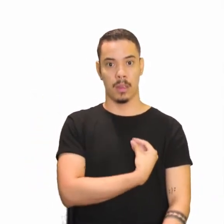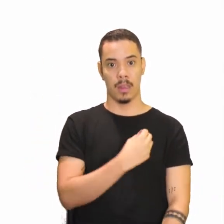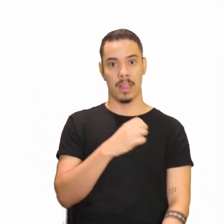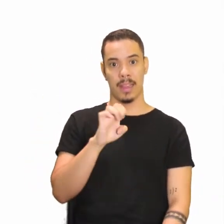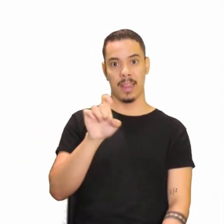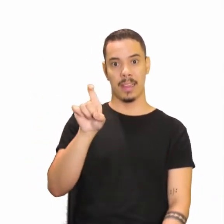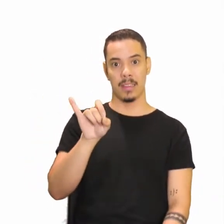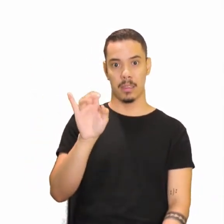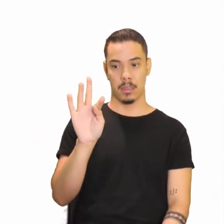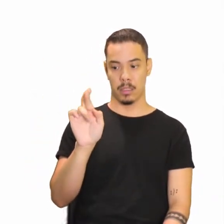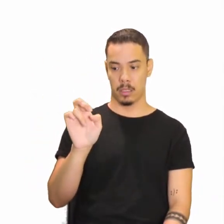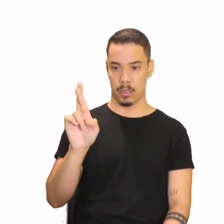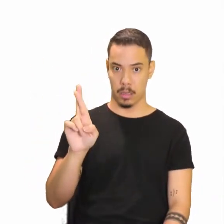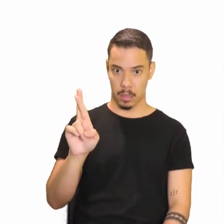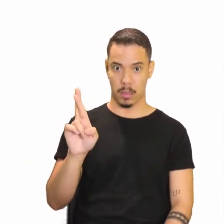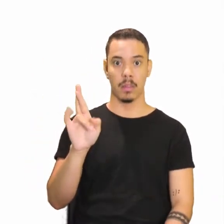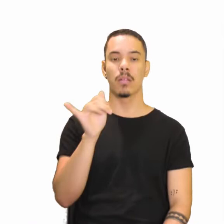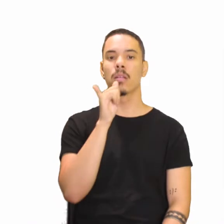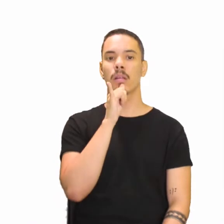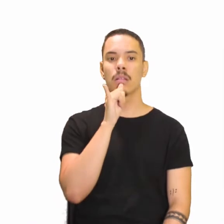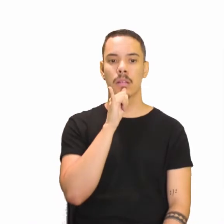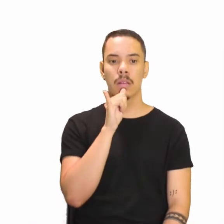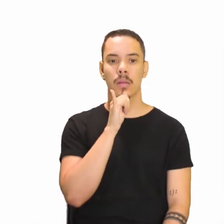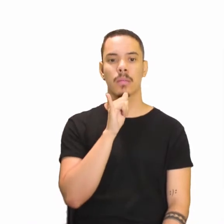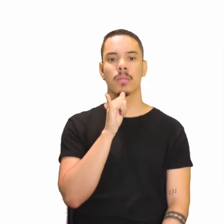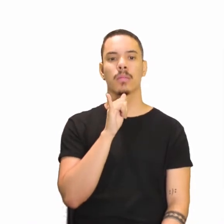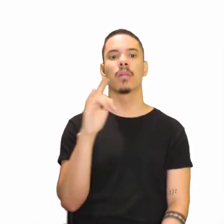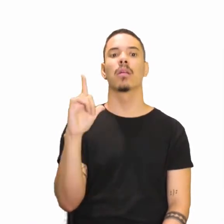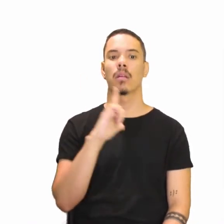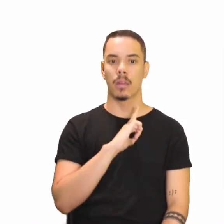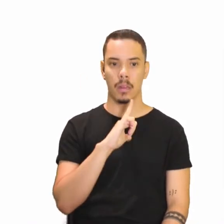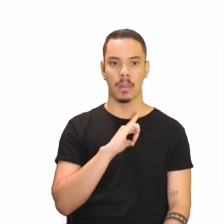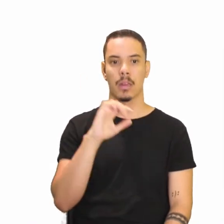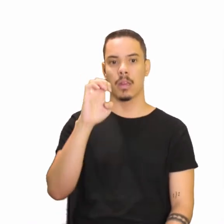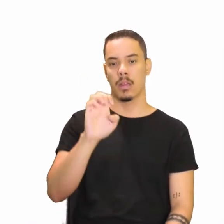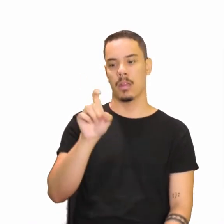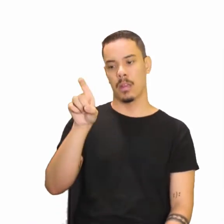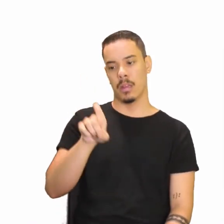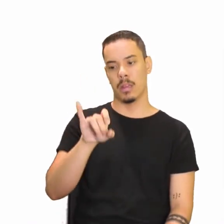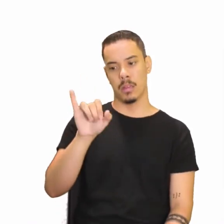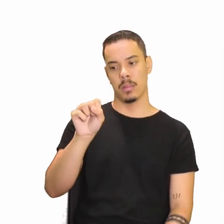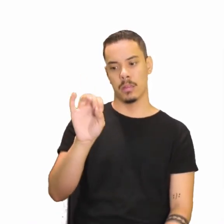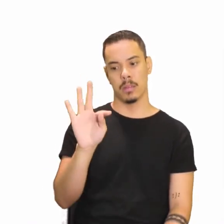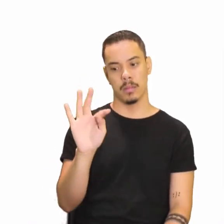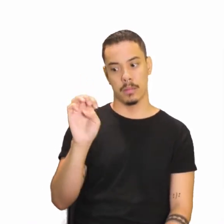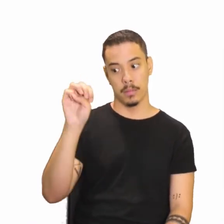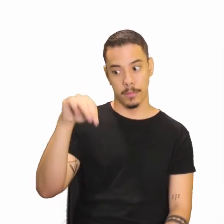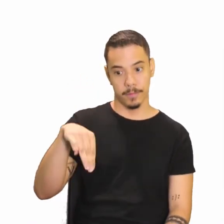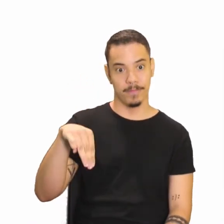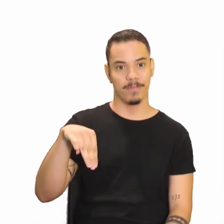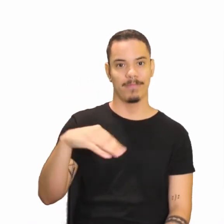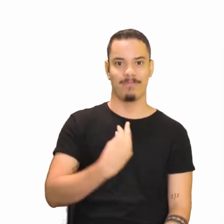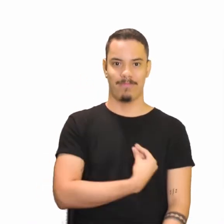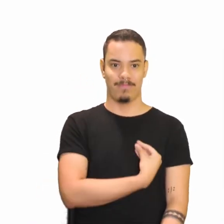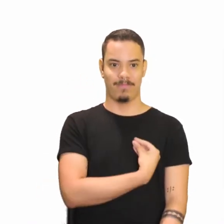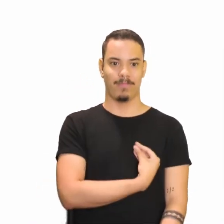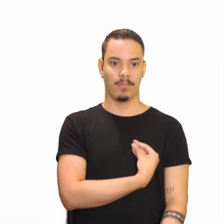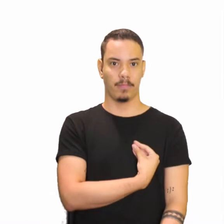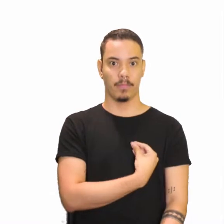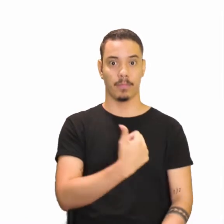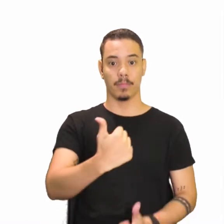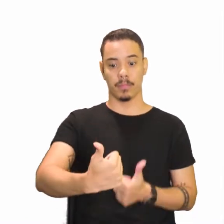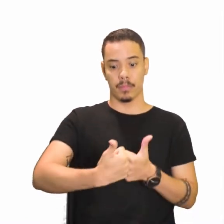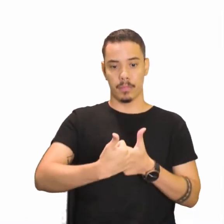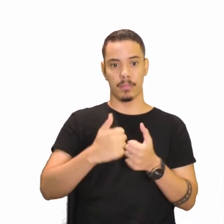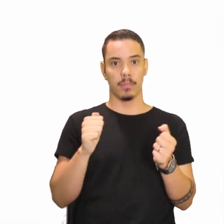existem cerca de 100 pessoas. Por isso, amadinho, ó, Ó, com